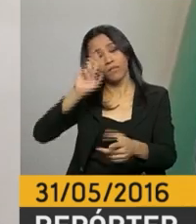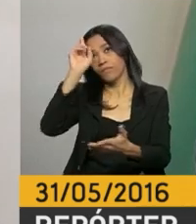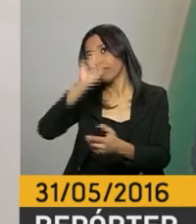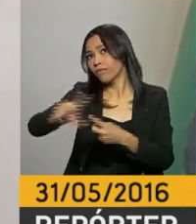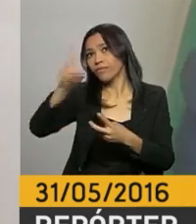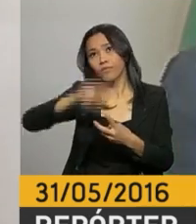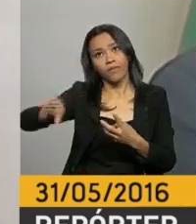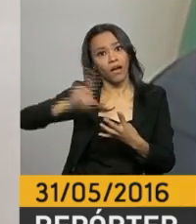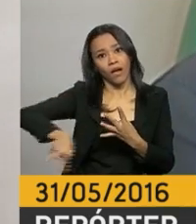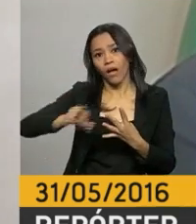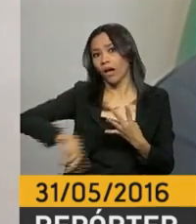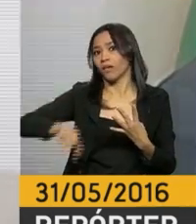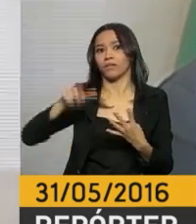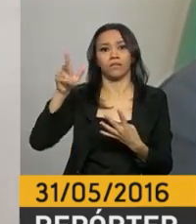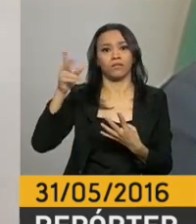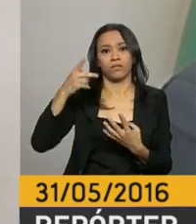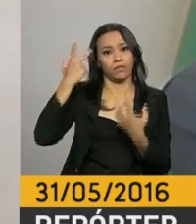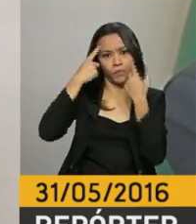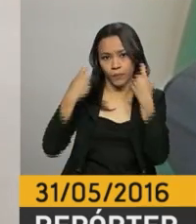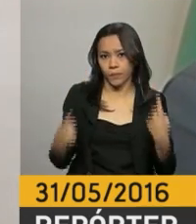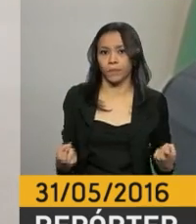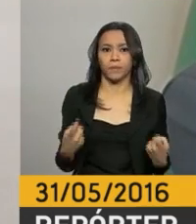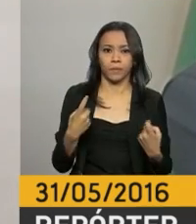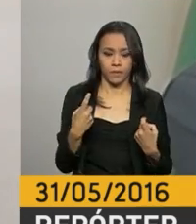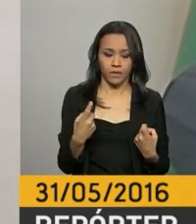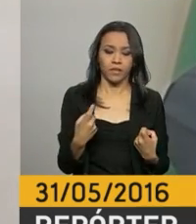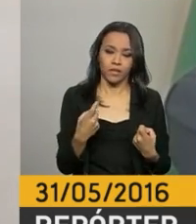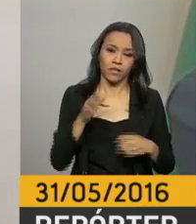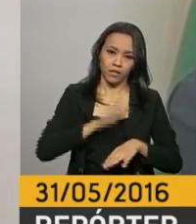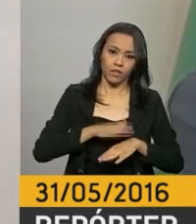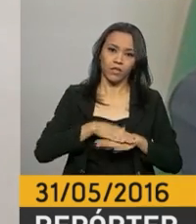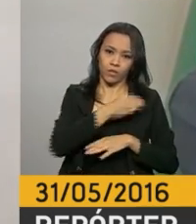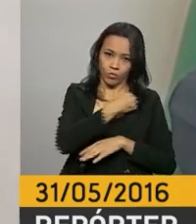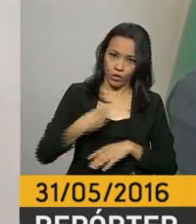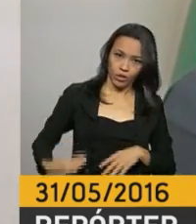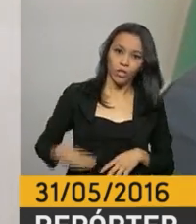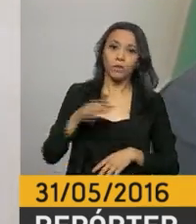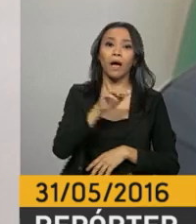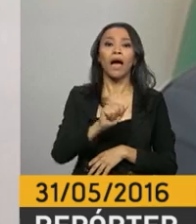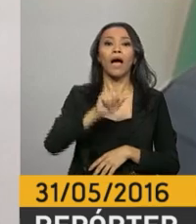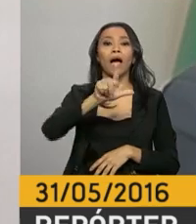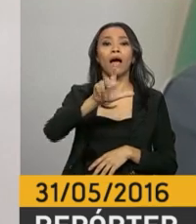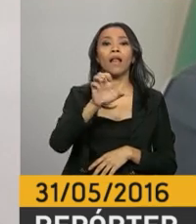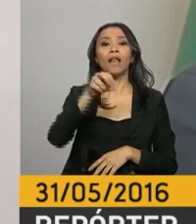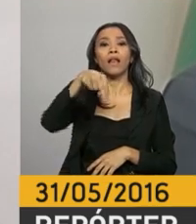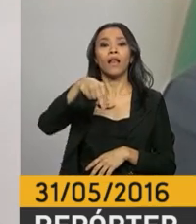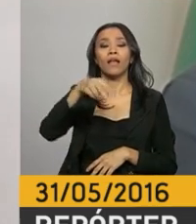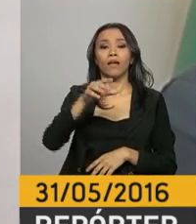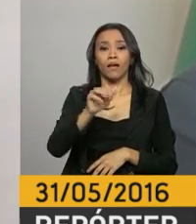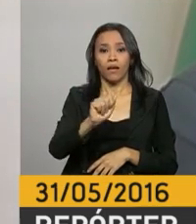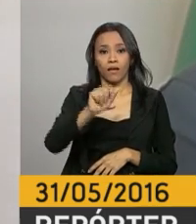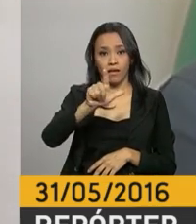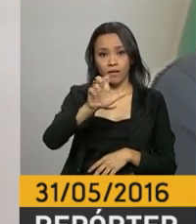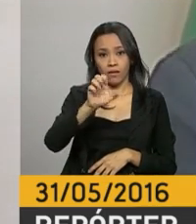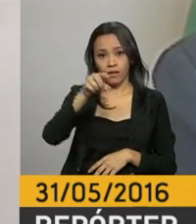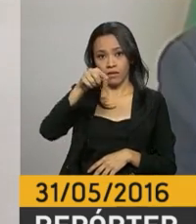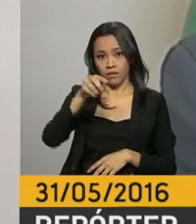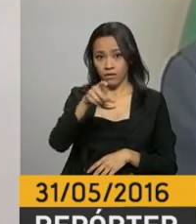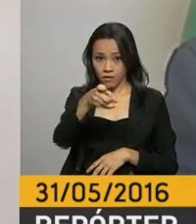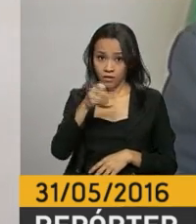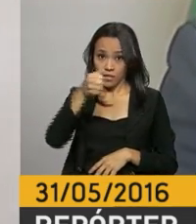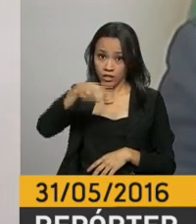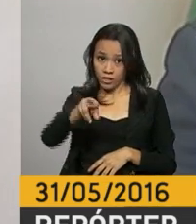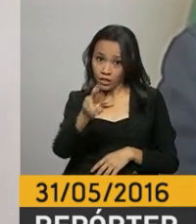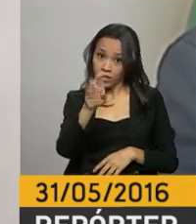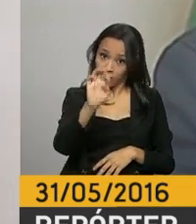variada natureza. E, conversando com o ministro Alexandre Moraes, tivemos, a partir dele, esta ideia de termos